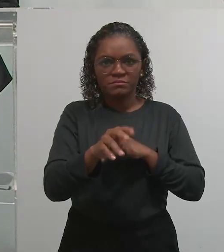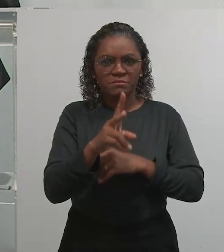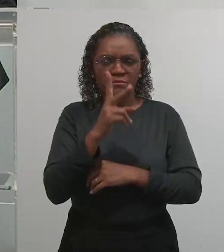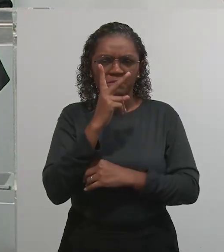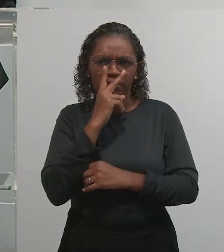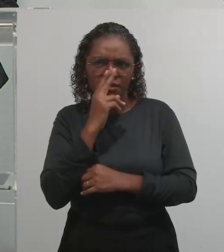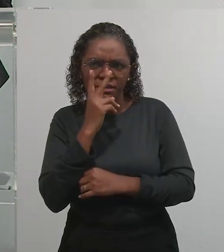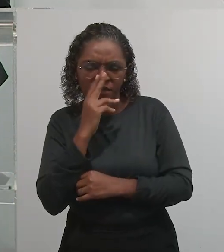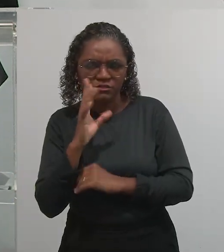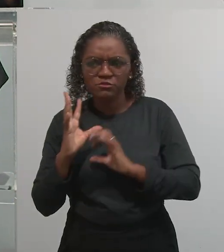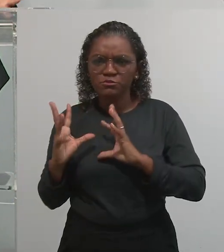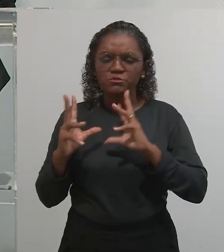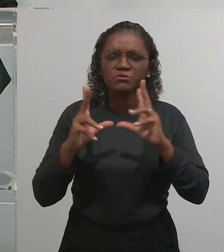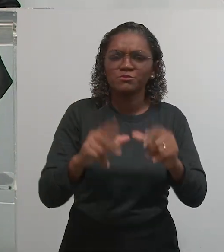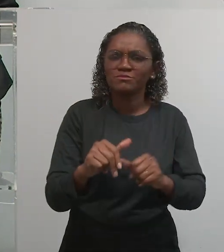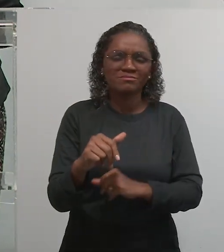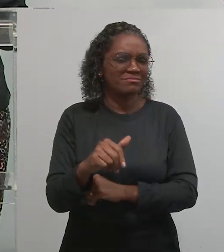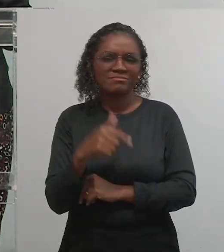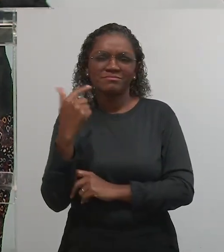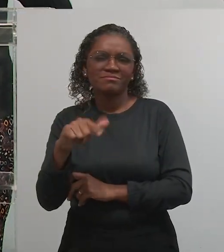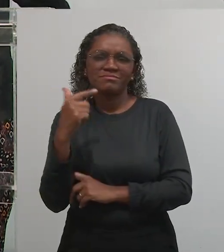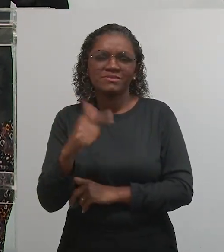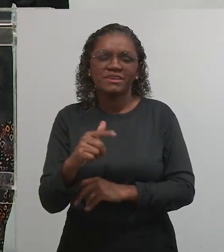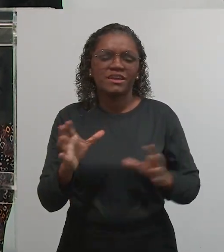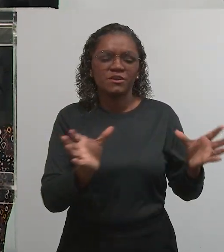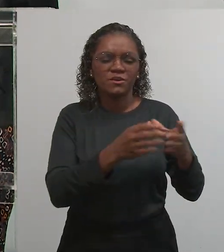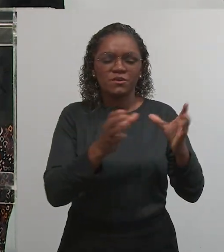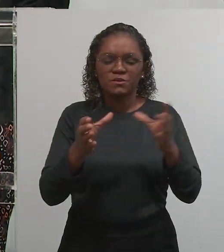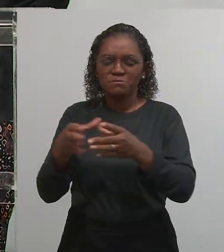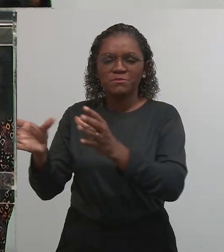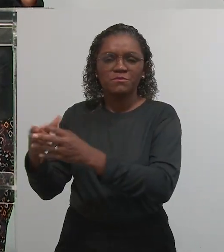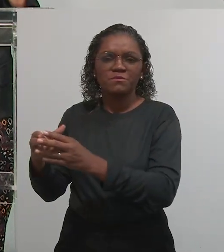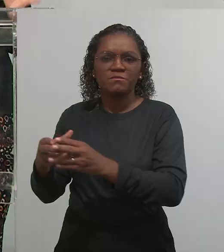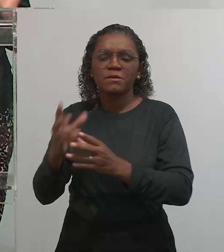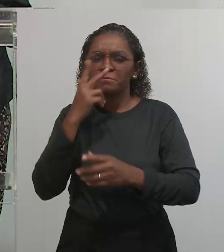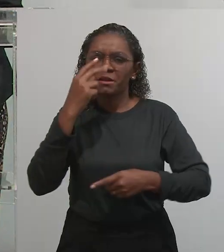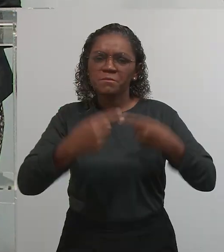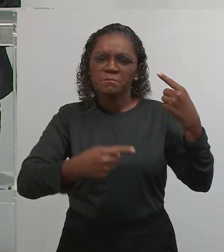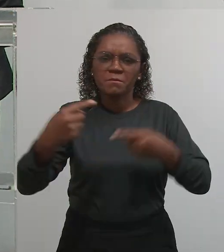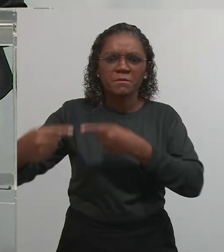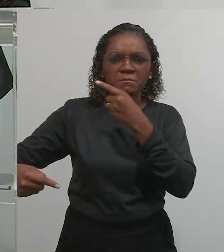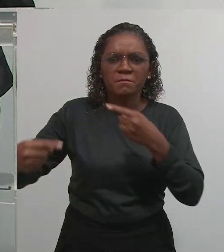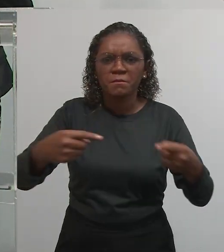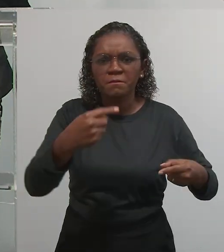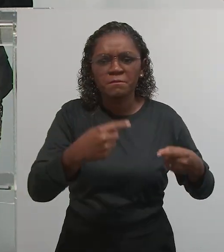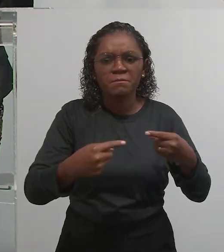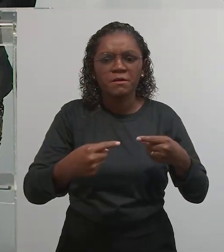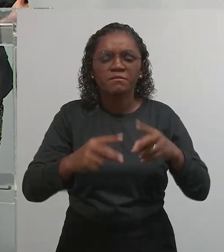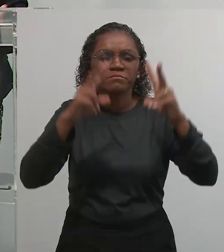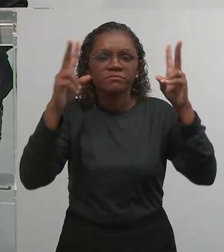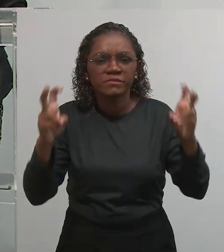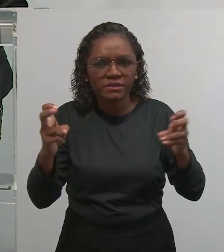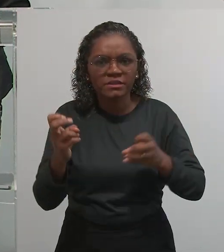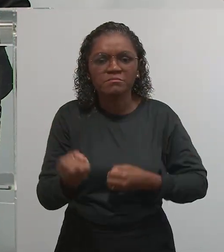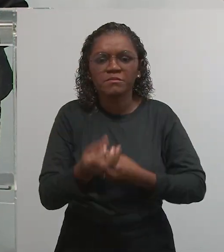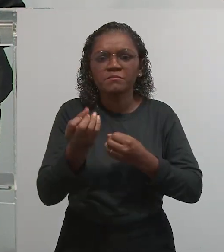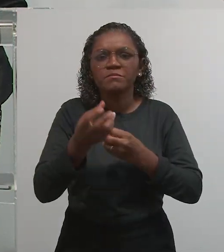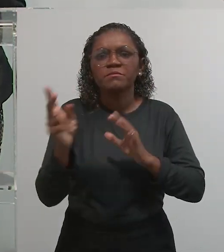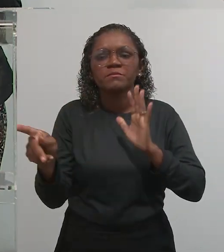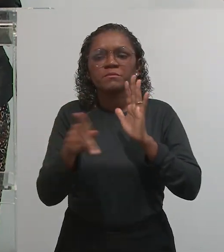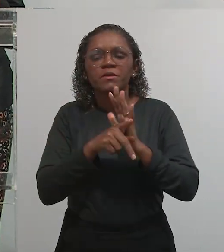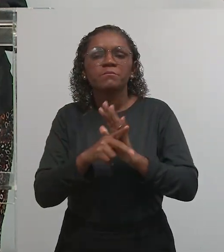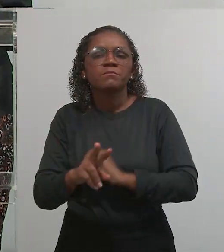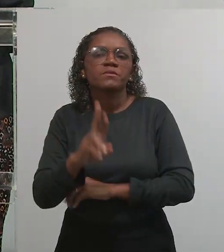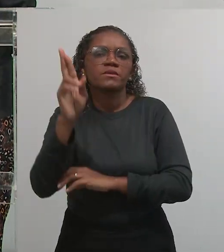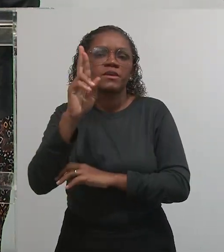mas, na verdade, são discursos de grupos, e os grupos vão disputar, né, digamos, essa narrativa do poder, de